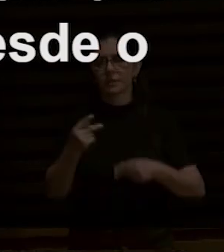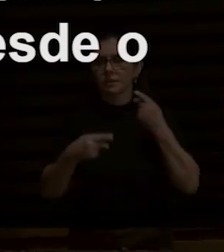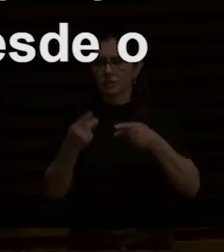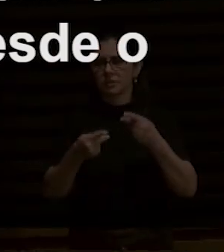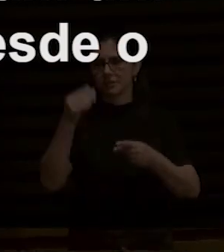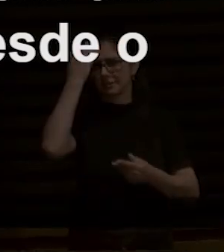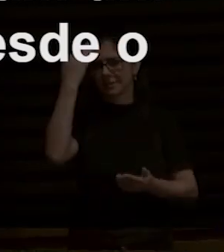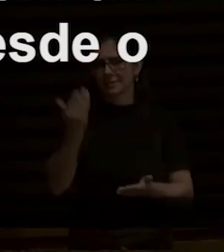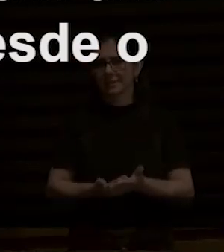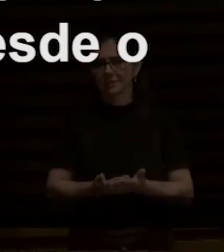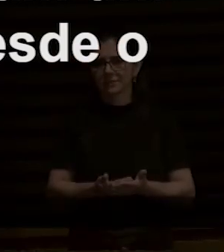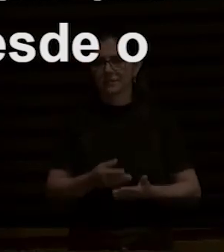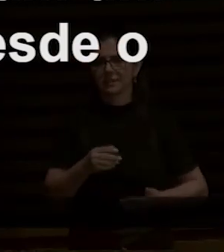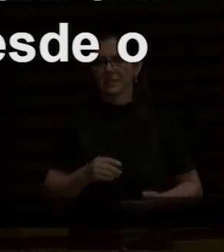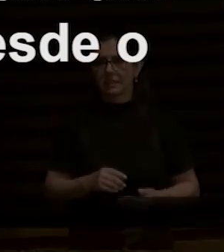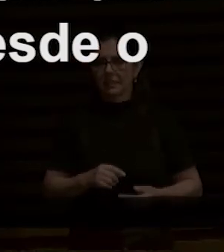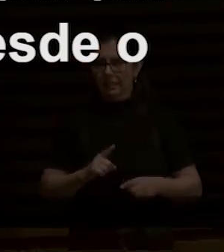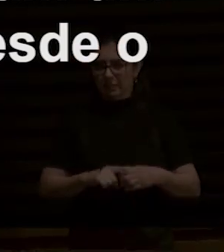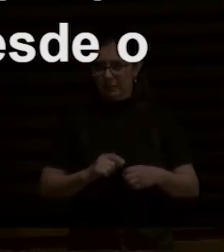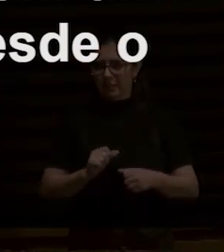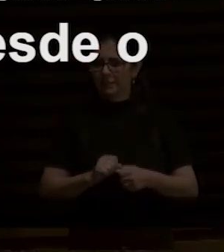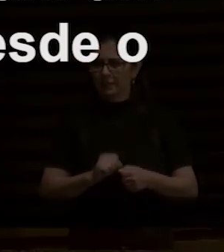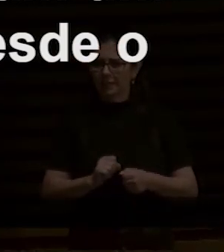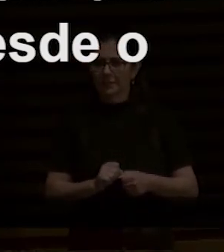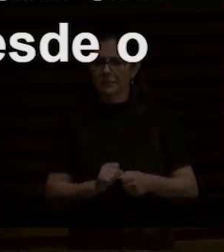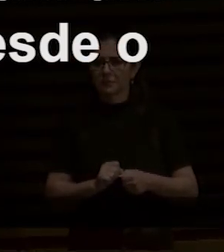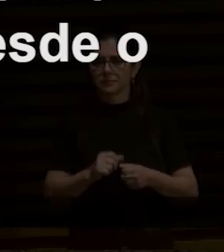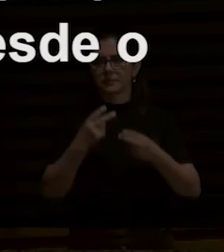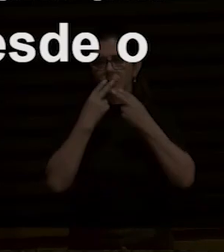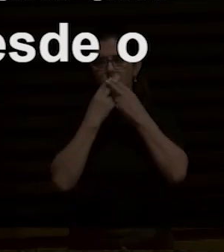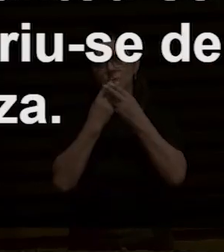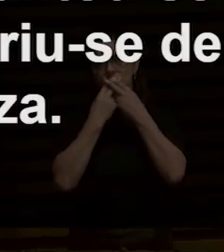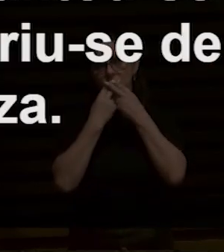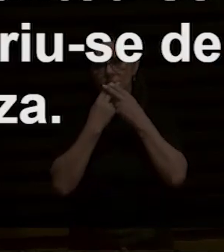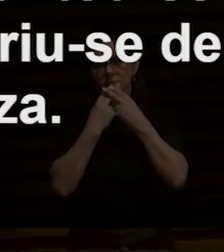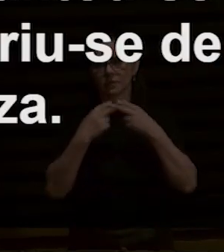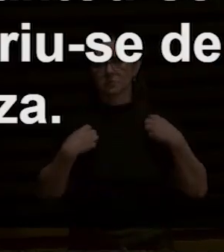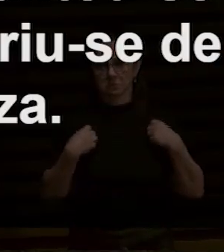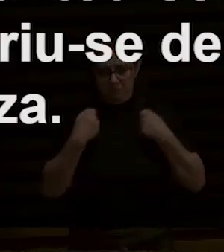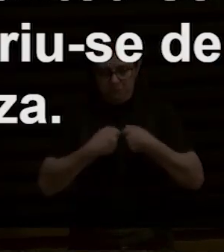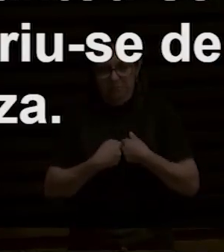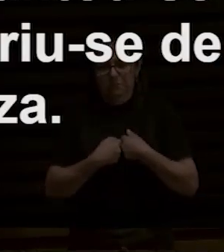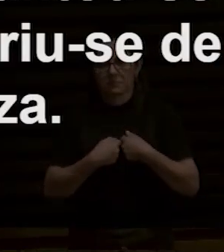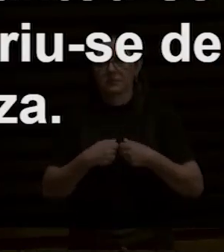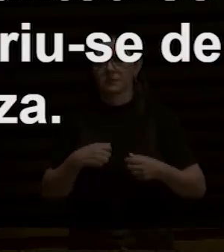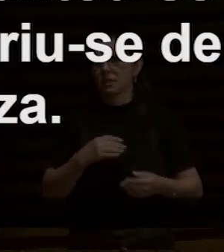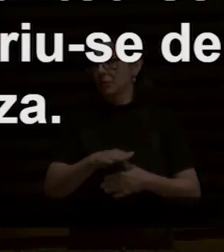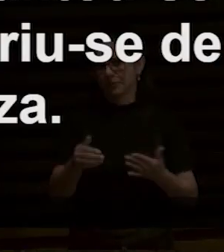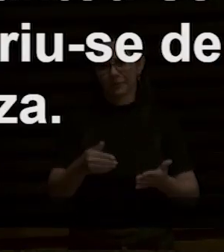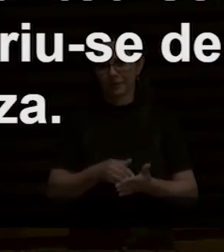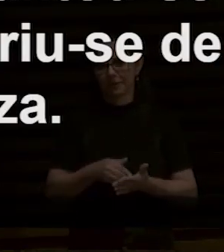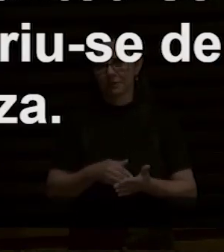jejum, e vestiram-se de panos de saco, desde o maior até o menor. Chegou esta notícia ao rei de